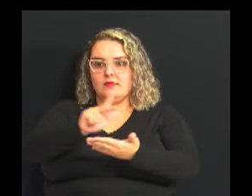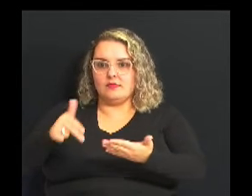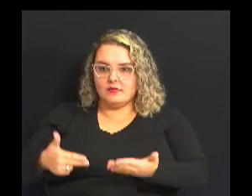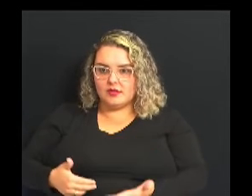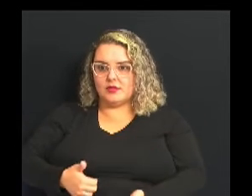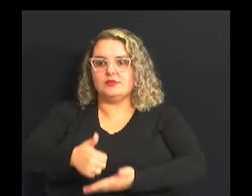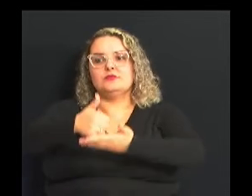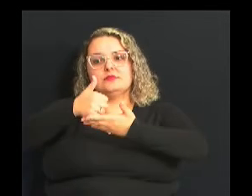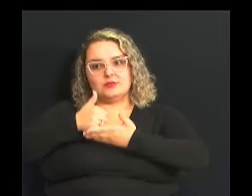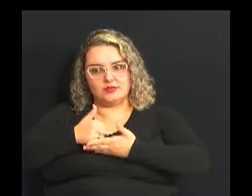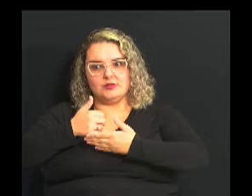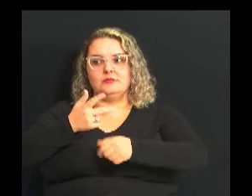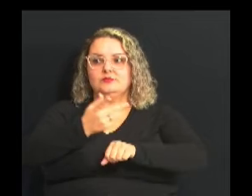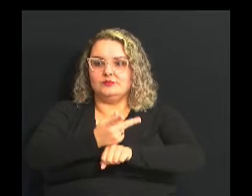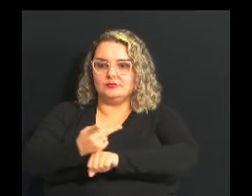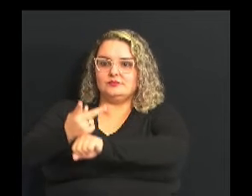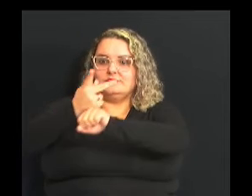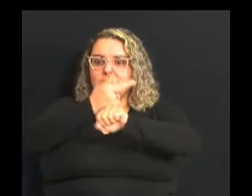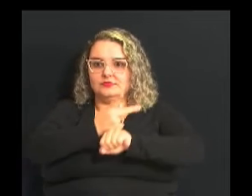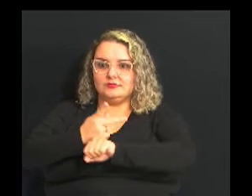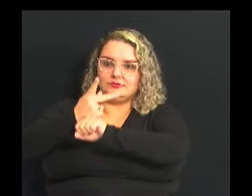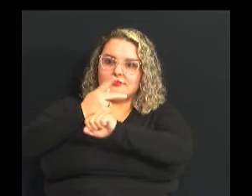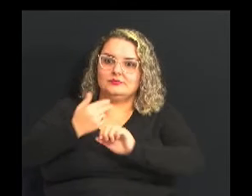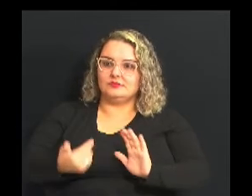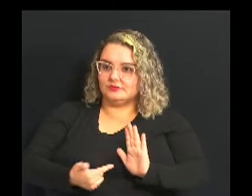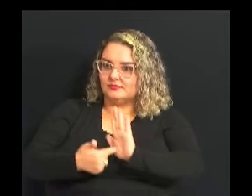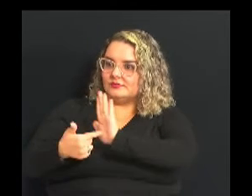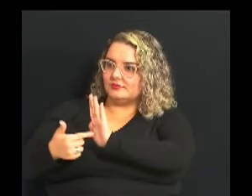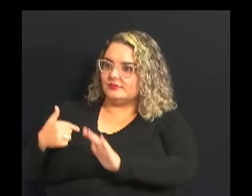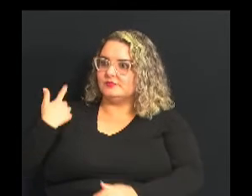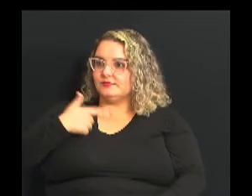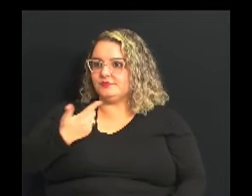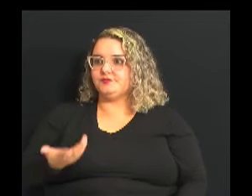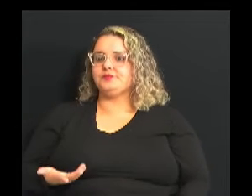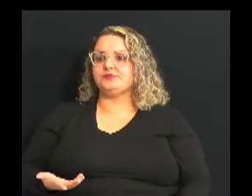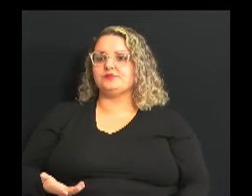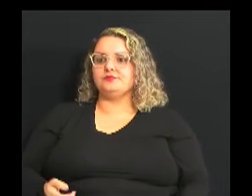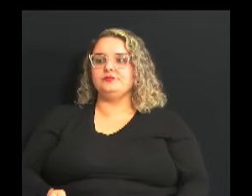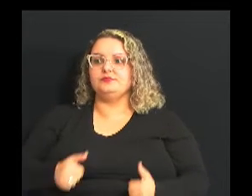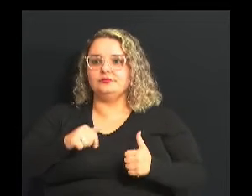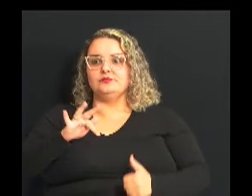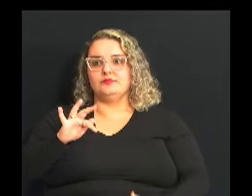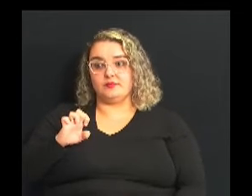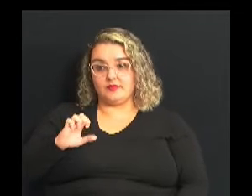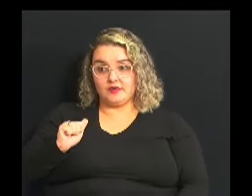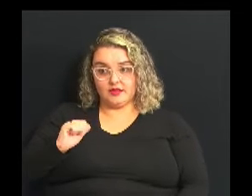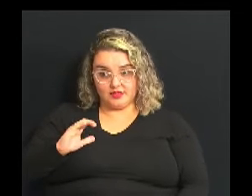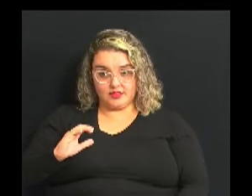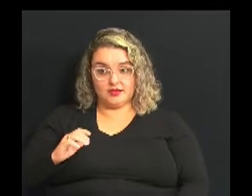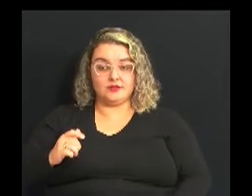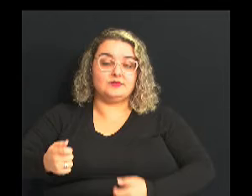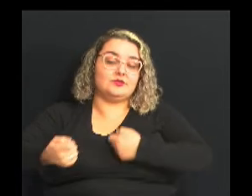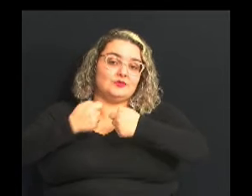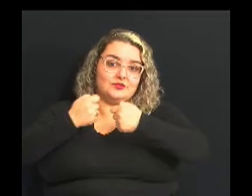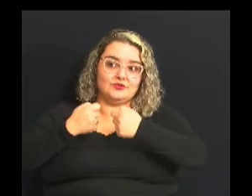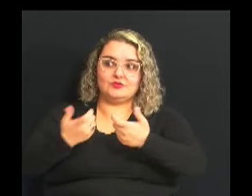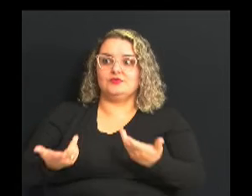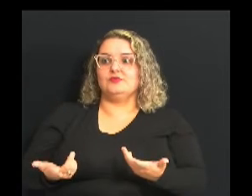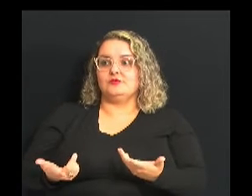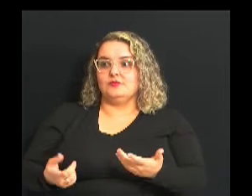prêmios aí, estou até mostrando alguns para vocês que nós ganhamos, né? Inclusive o prêmio FEAC de jornalismo, que foi a primeira vez que